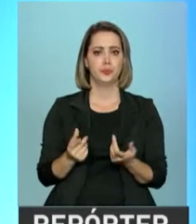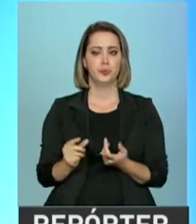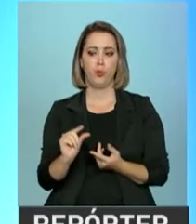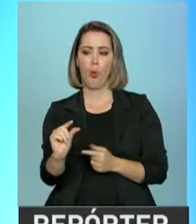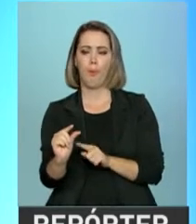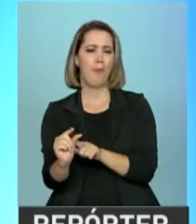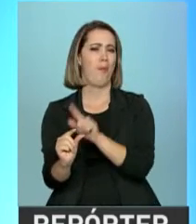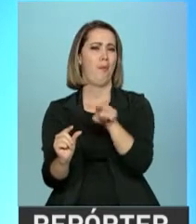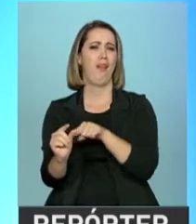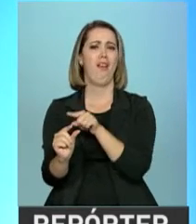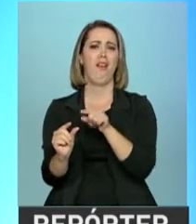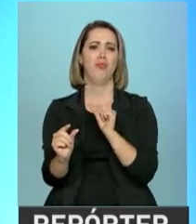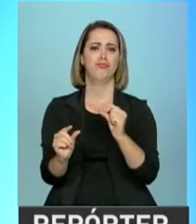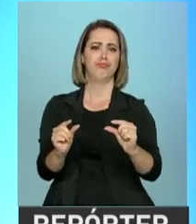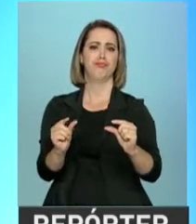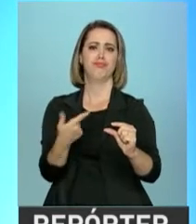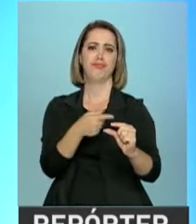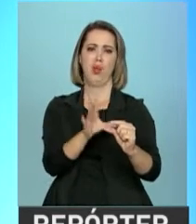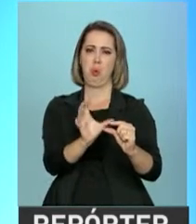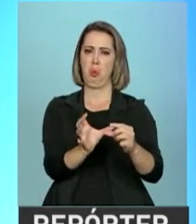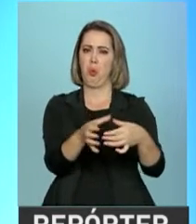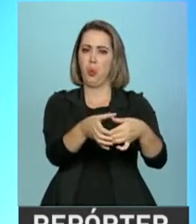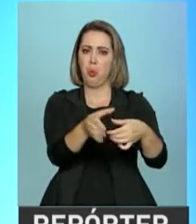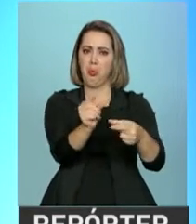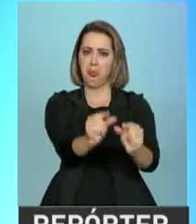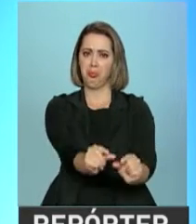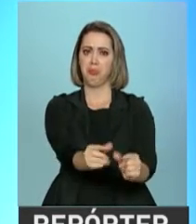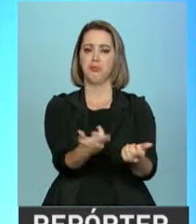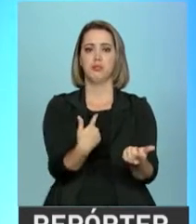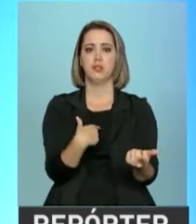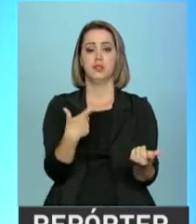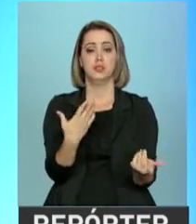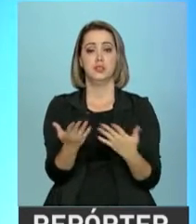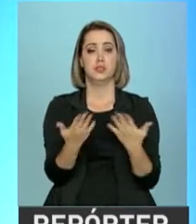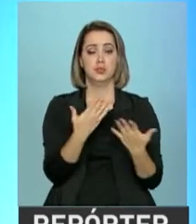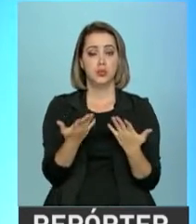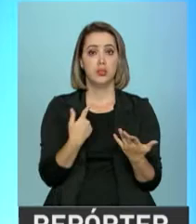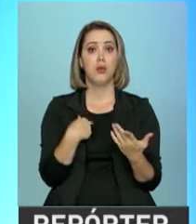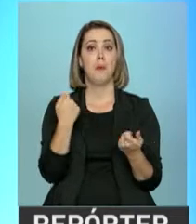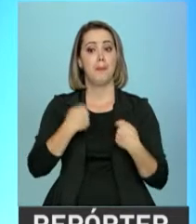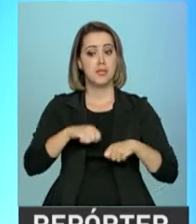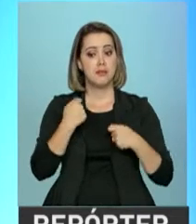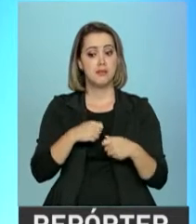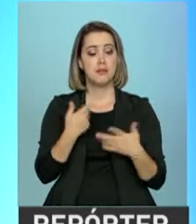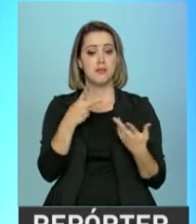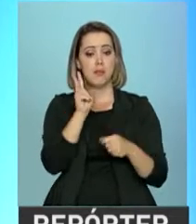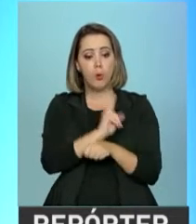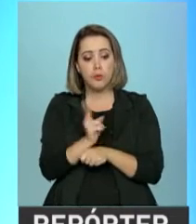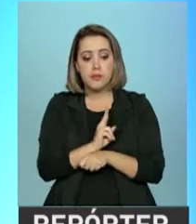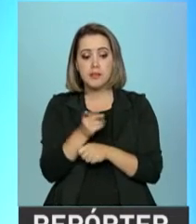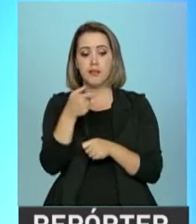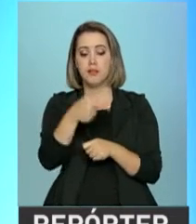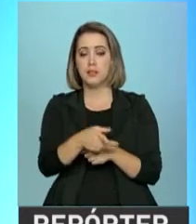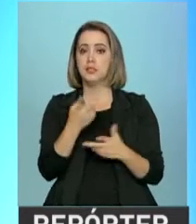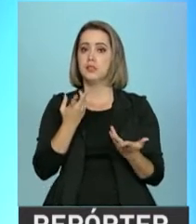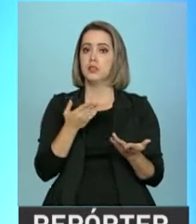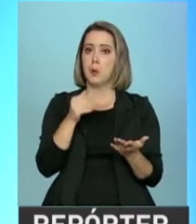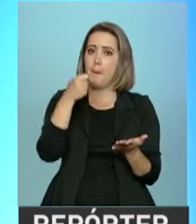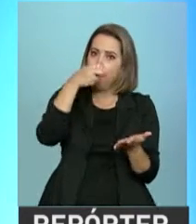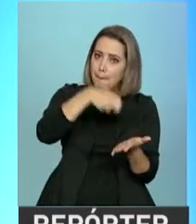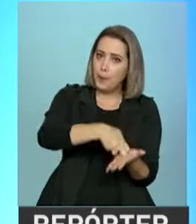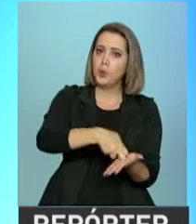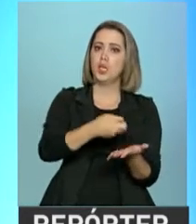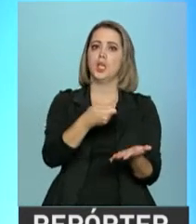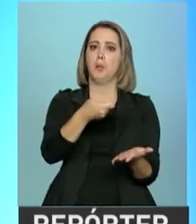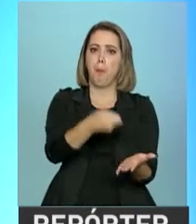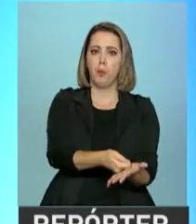por um pequeno núcleo, uma coisa que será menor, apurável, fiscalizável, punível,